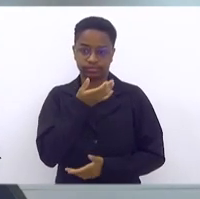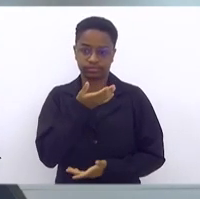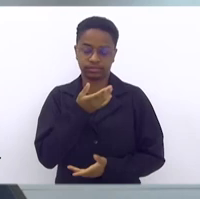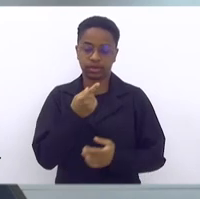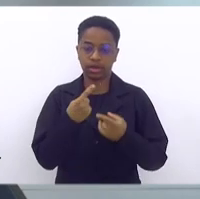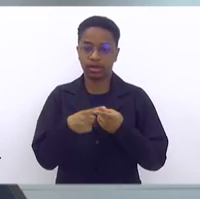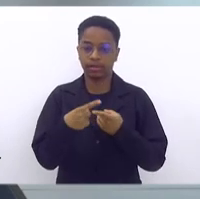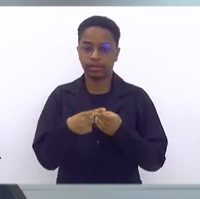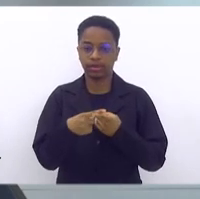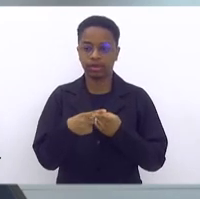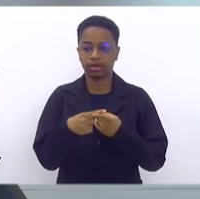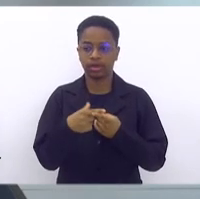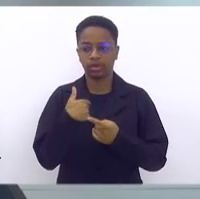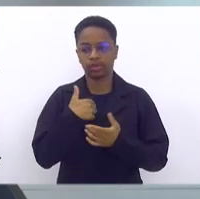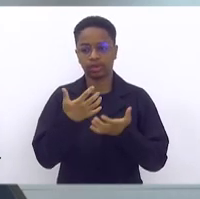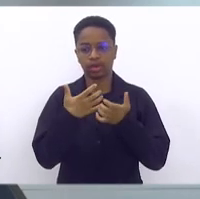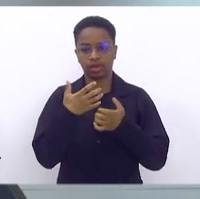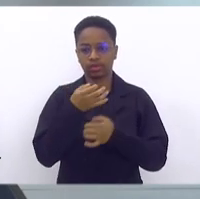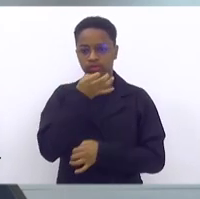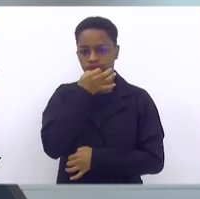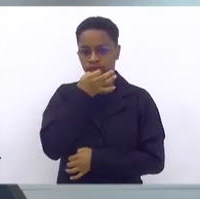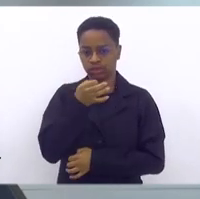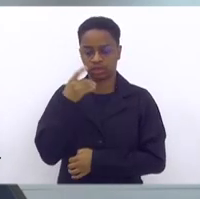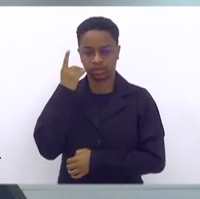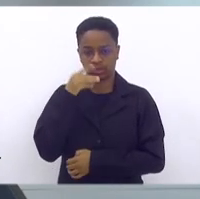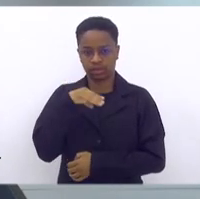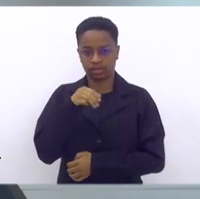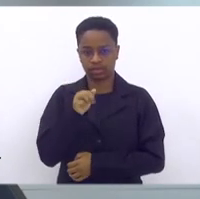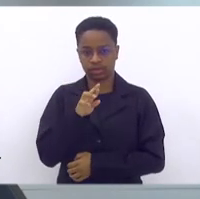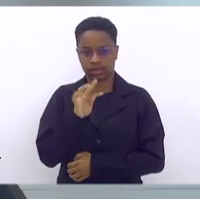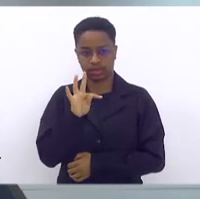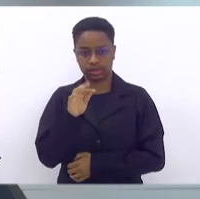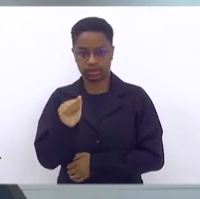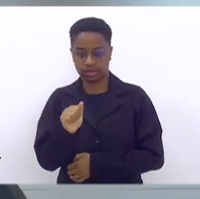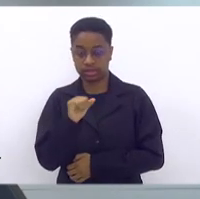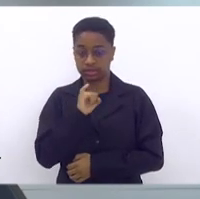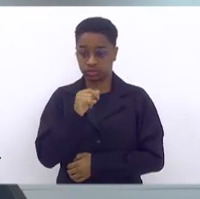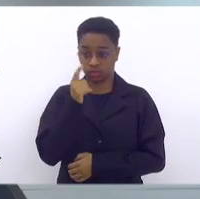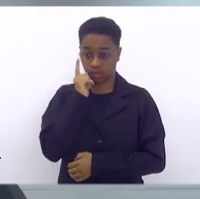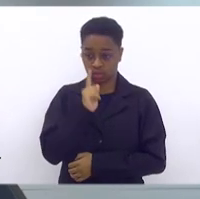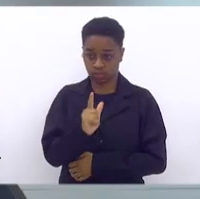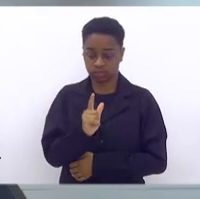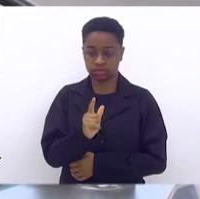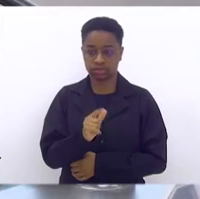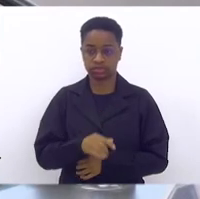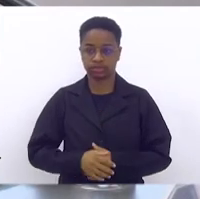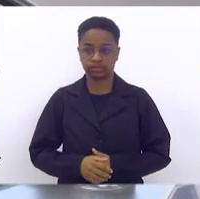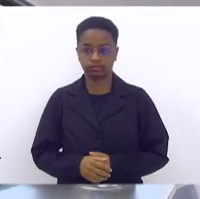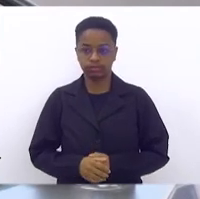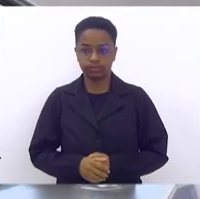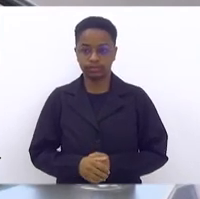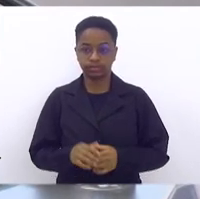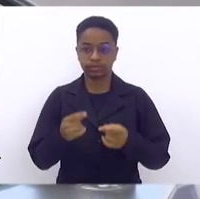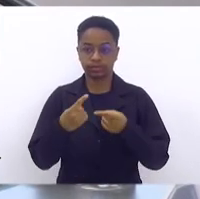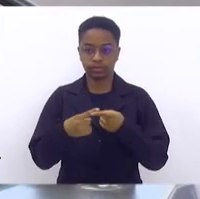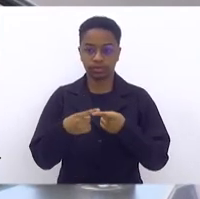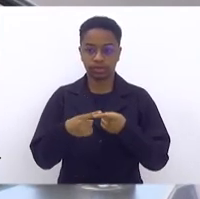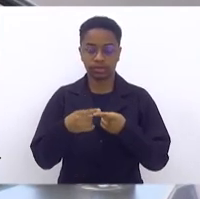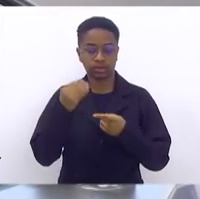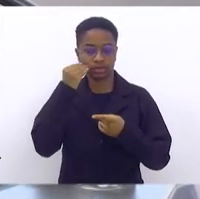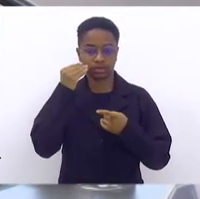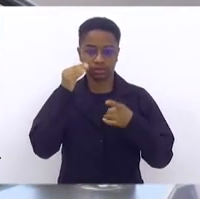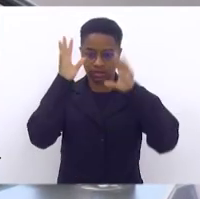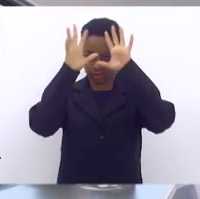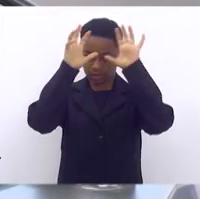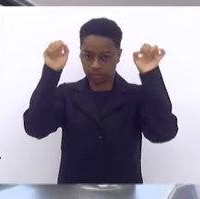Então, eu queria sugerir à deputada Marta Rocha, se fosse possível, né, se talvez o tribunal pudesse ser convidado a fazer